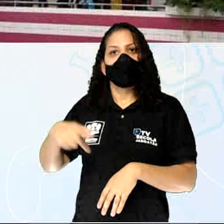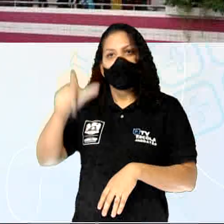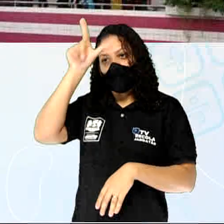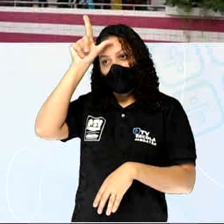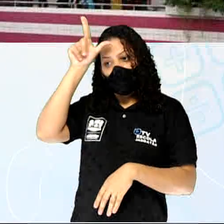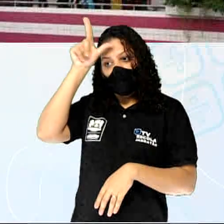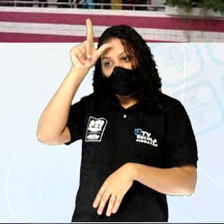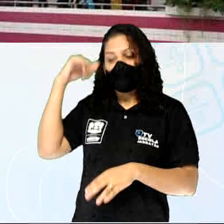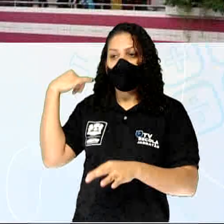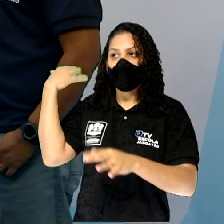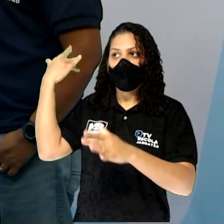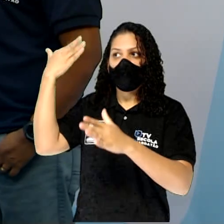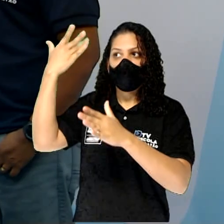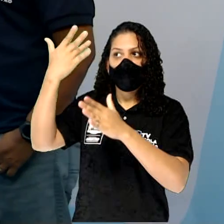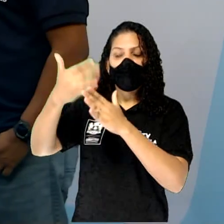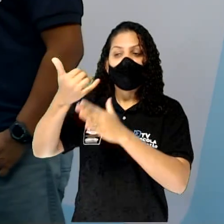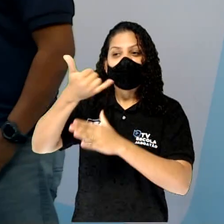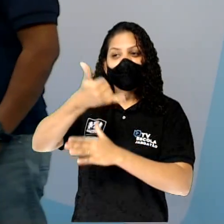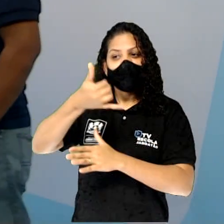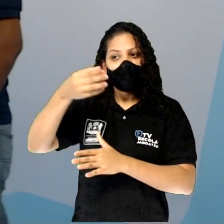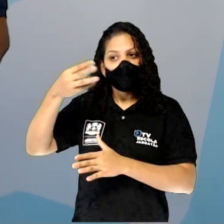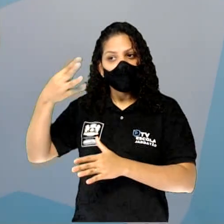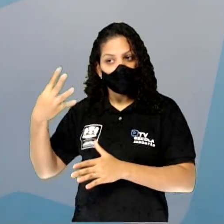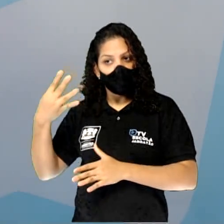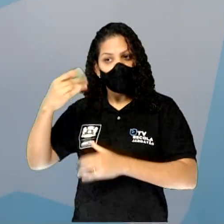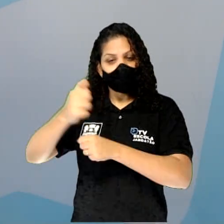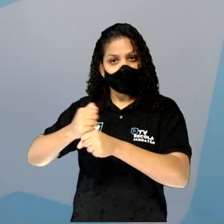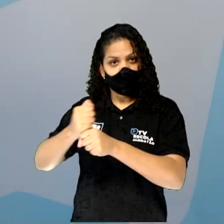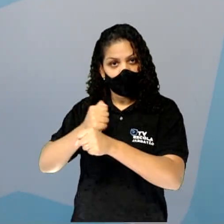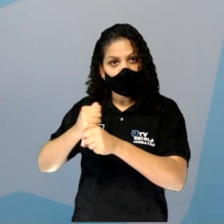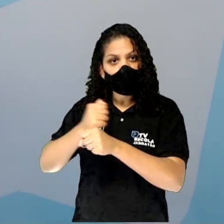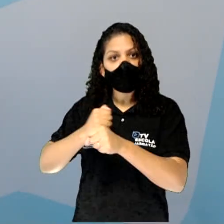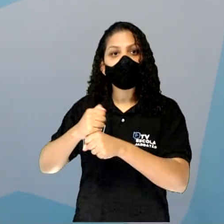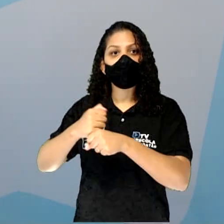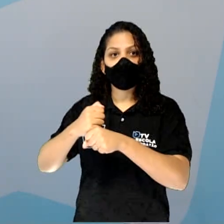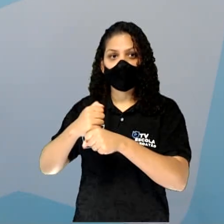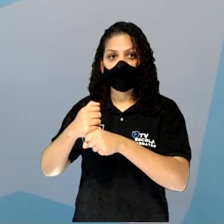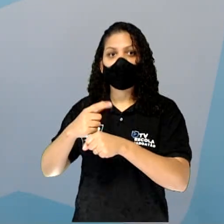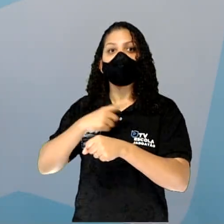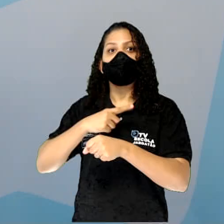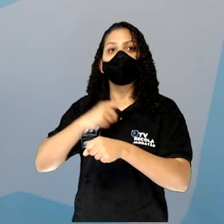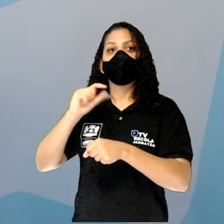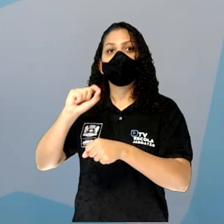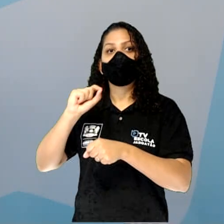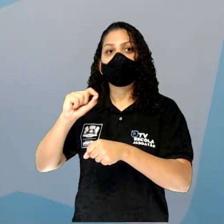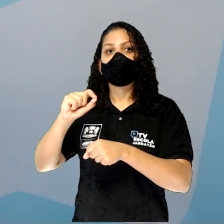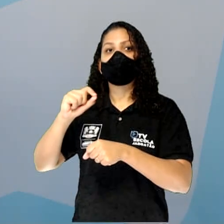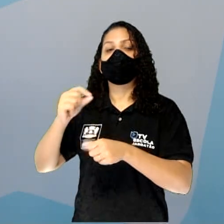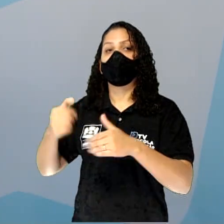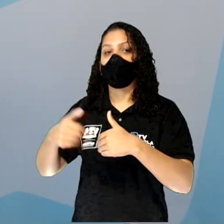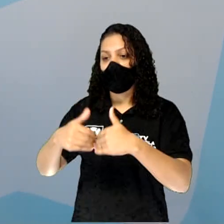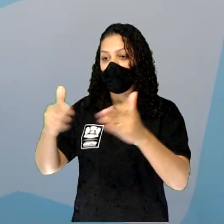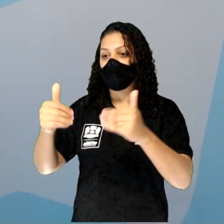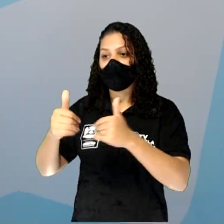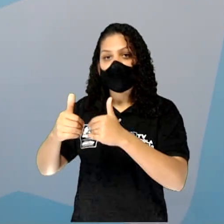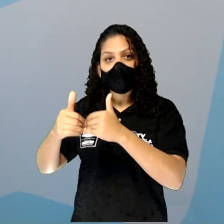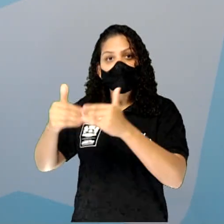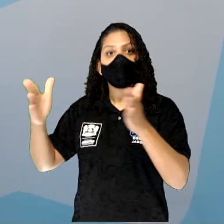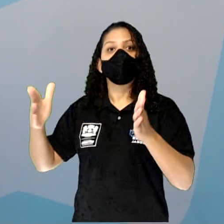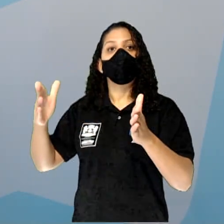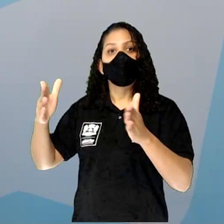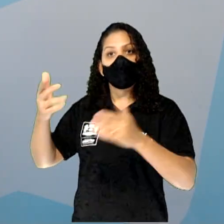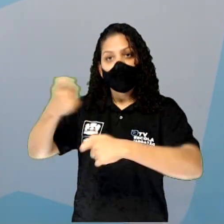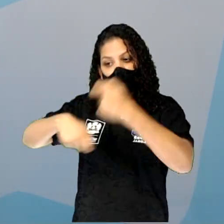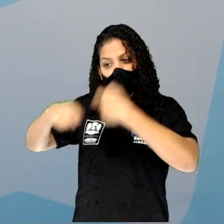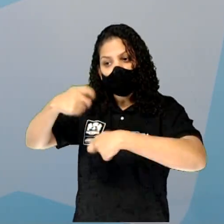anos. Ele promoveu a abertura da economia chinesa para o comércio